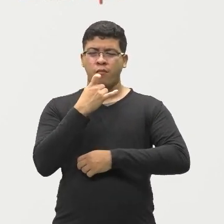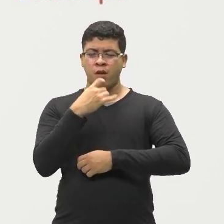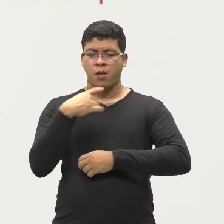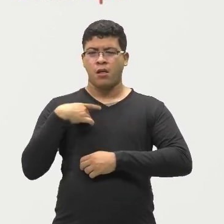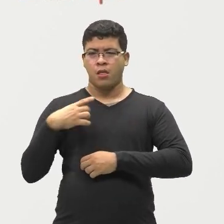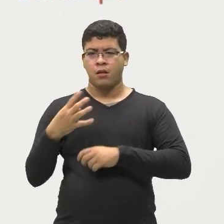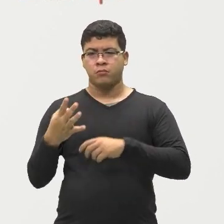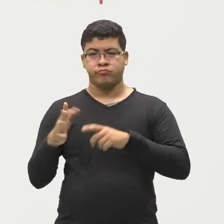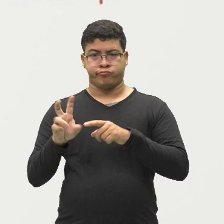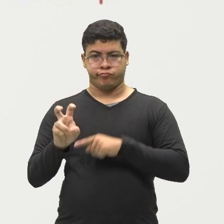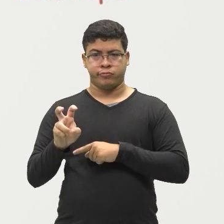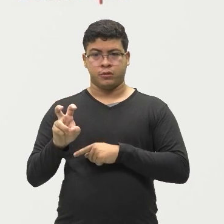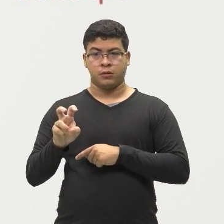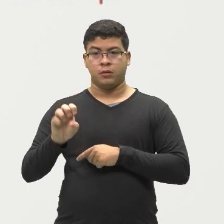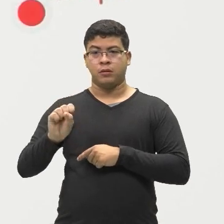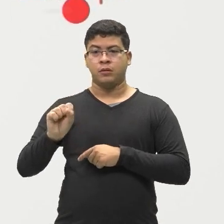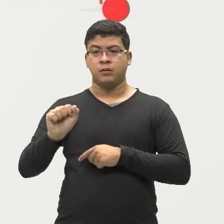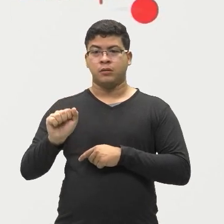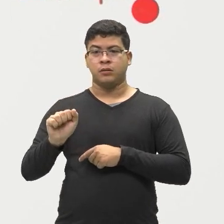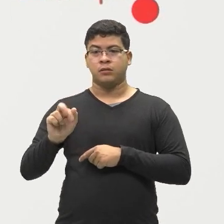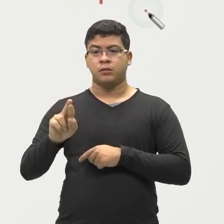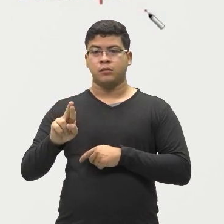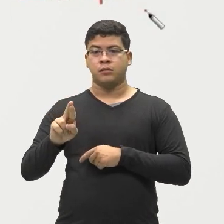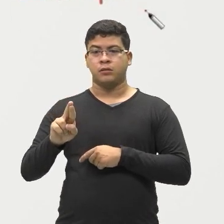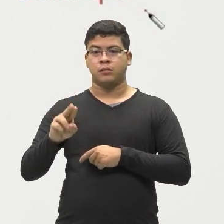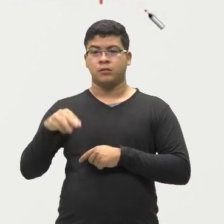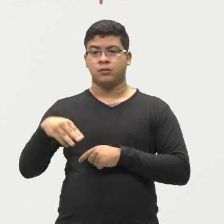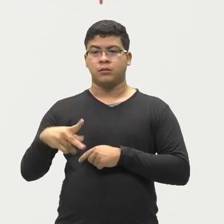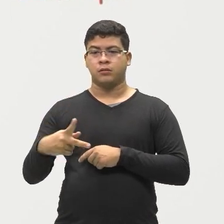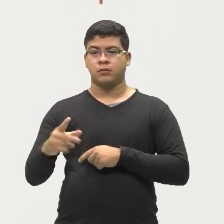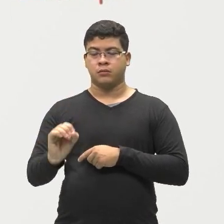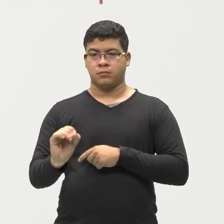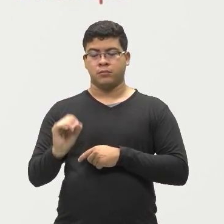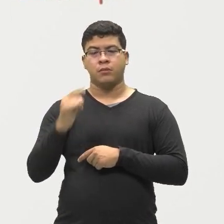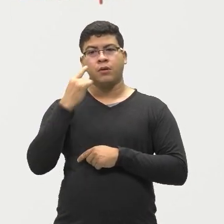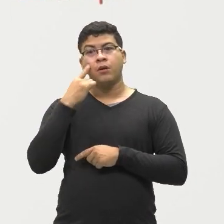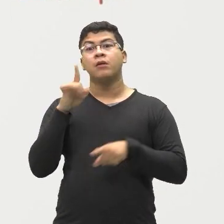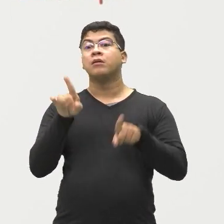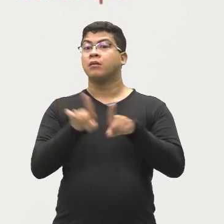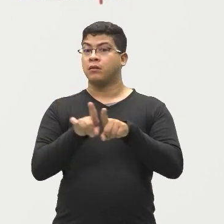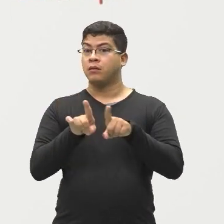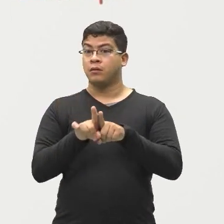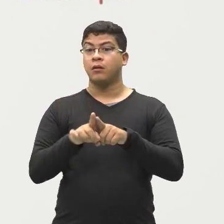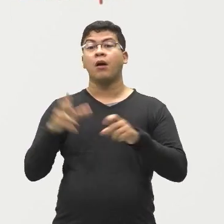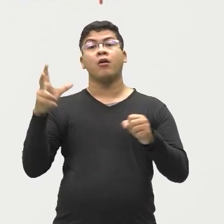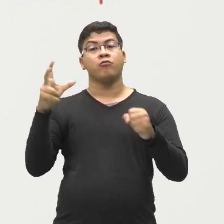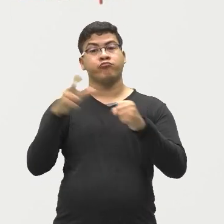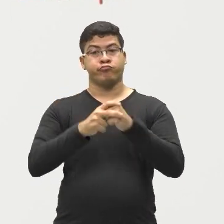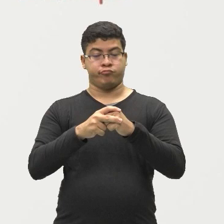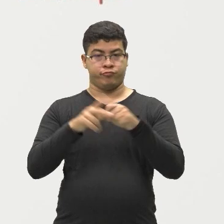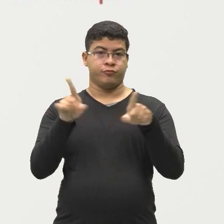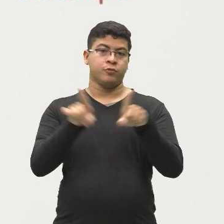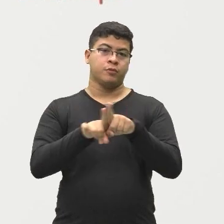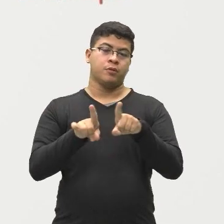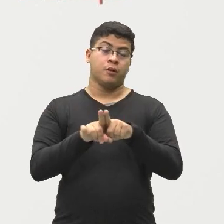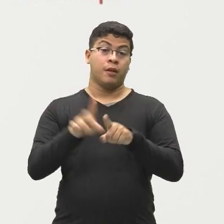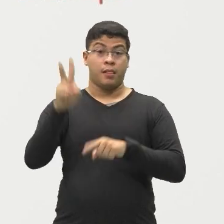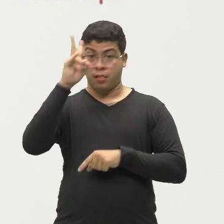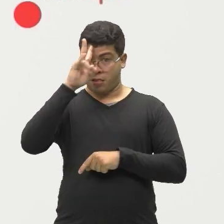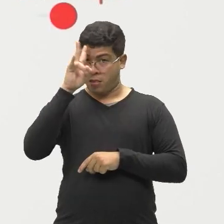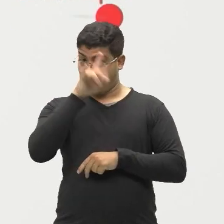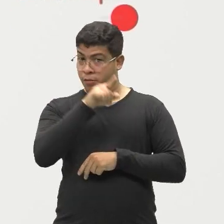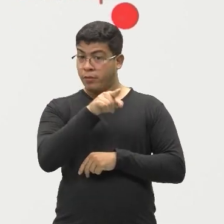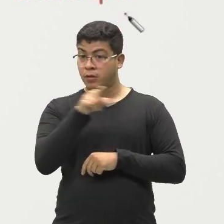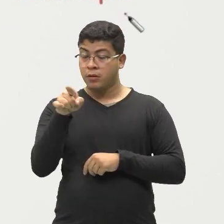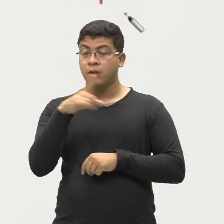febre, mal-estar, tá bom? O sarampo também é ocasionado ali, ó, por um tipo de vírus. Lembrando que existe